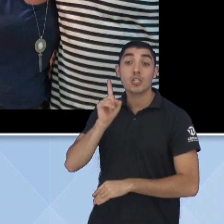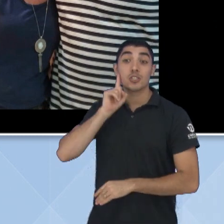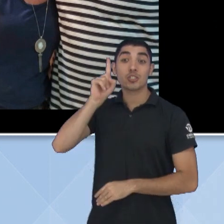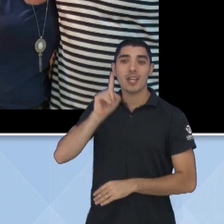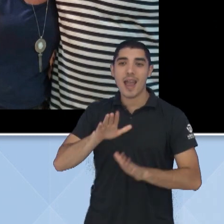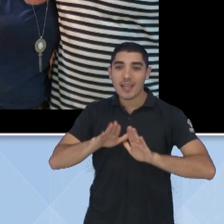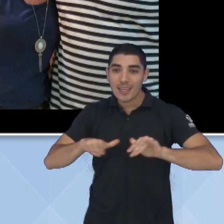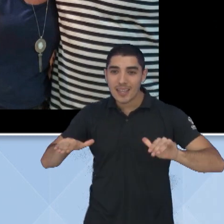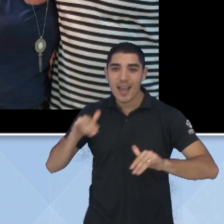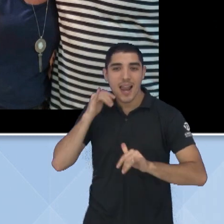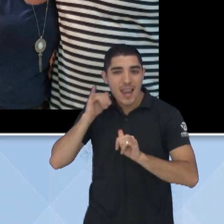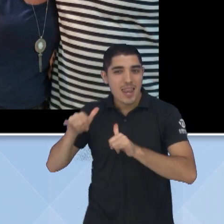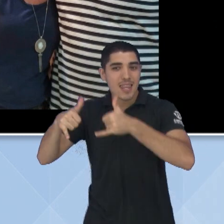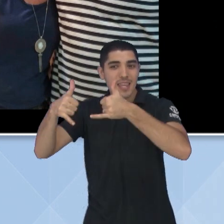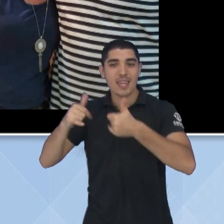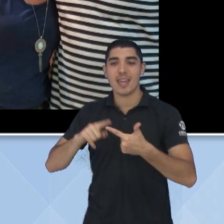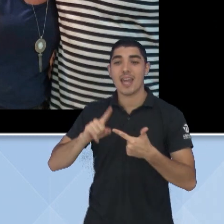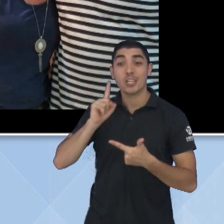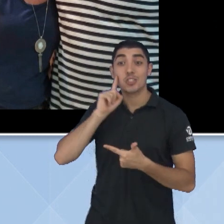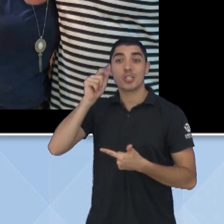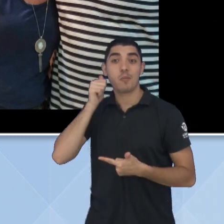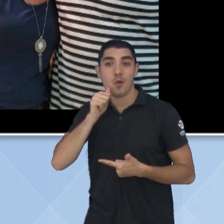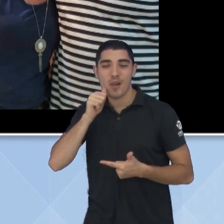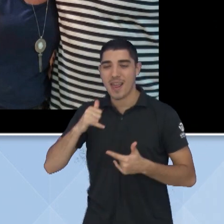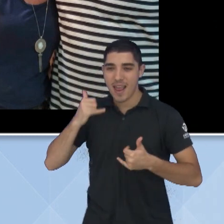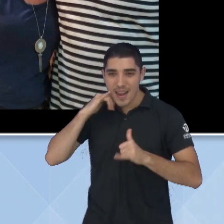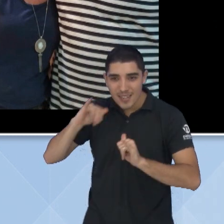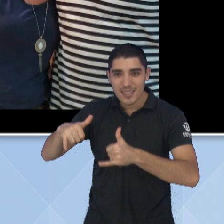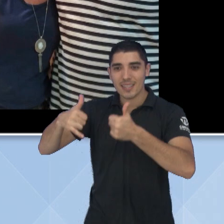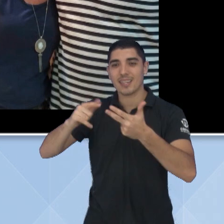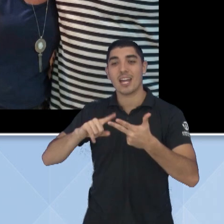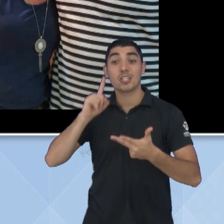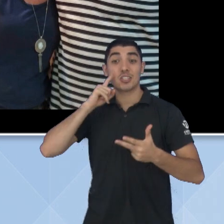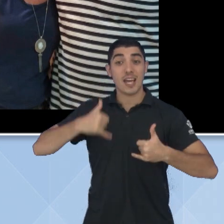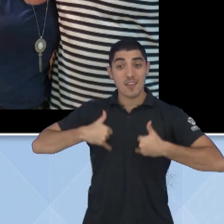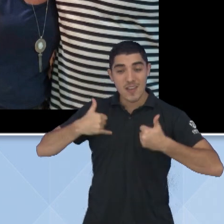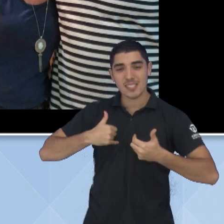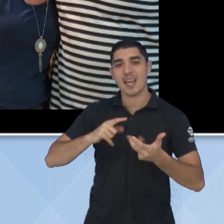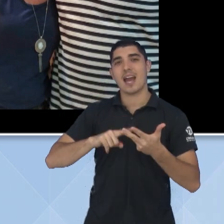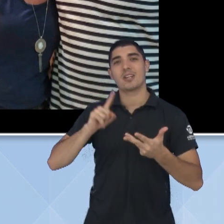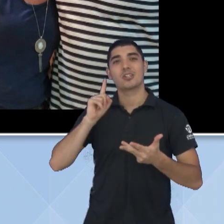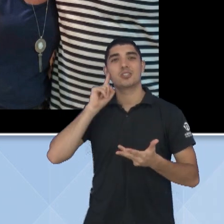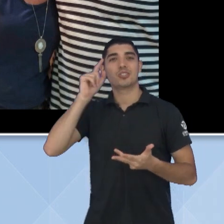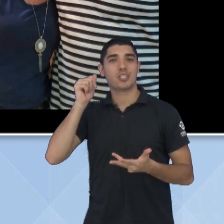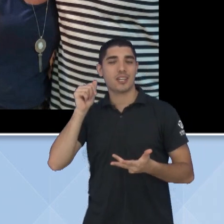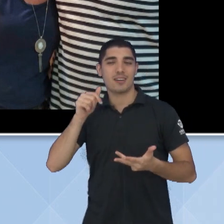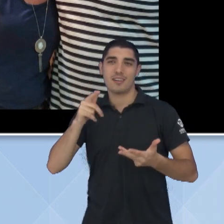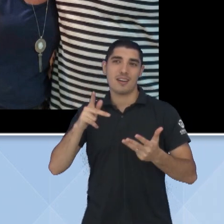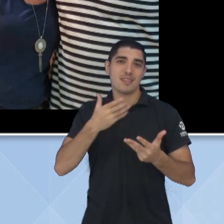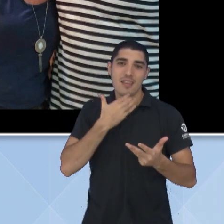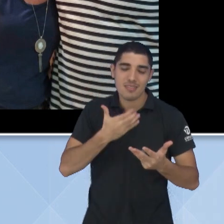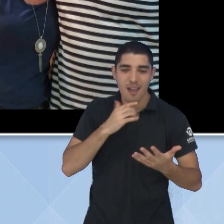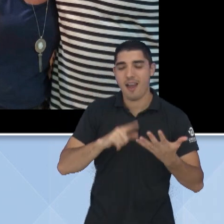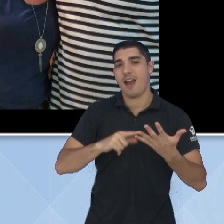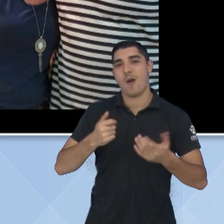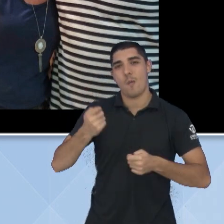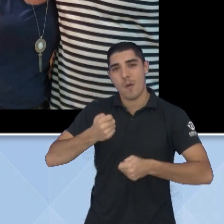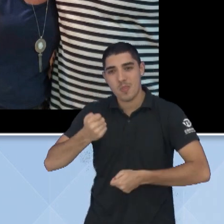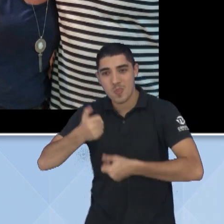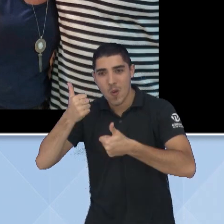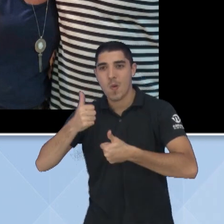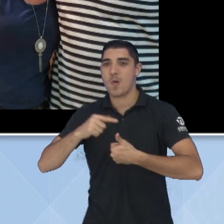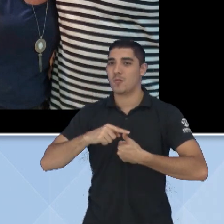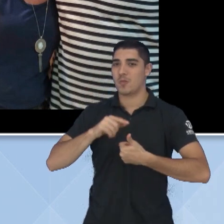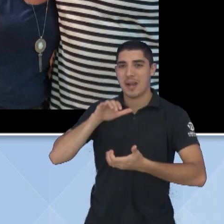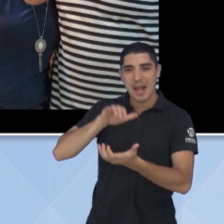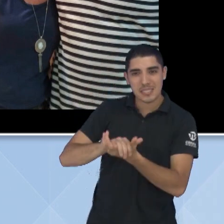no das mulheres, nos aniversários, no dia das mães, no Natal, no Ano Novo, no aniversário de casamento, sempre com muito amor,